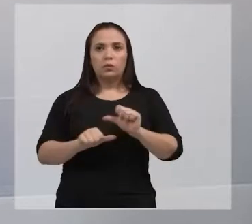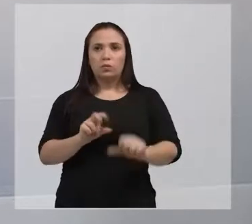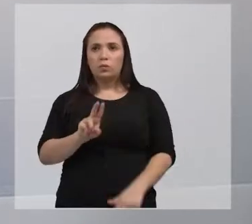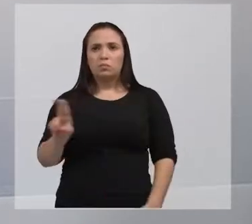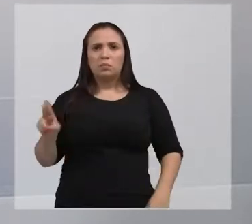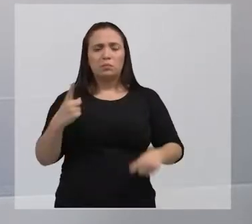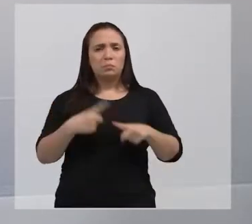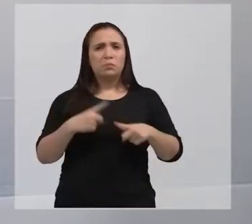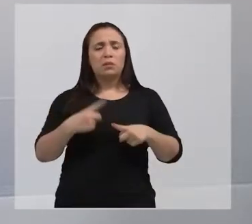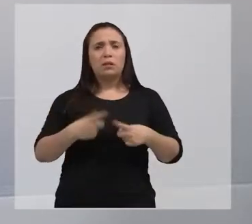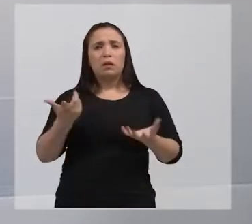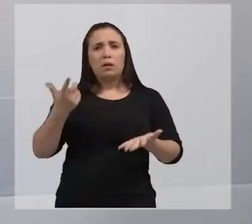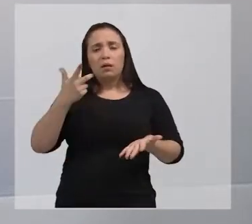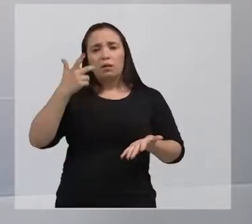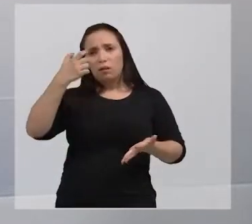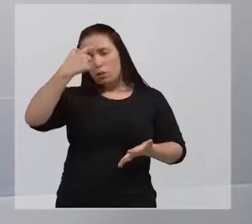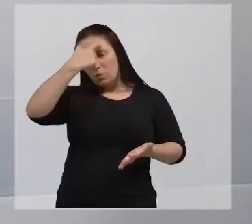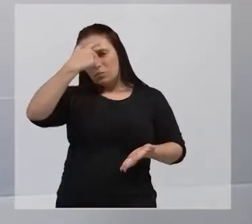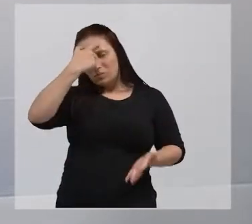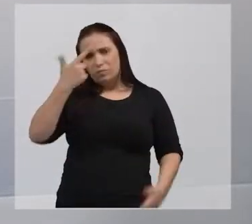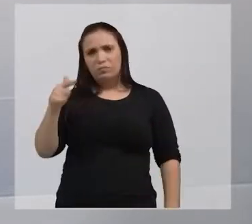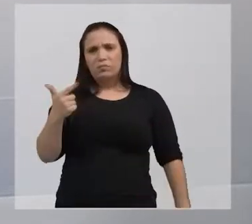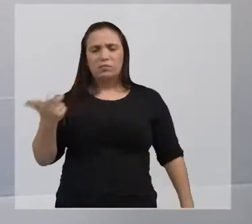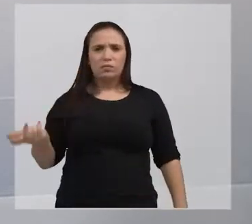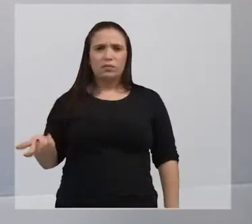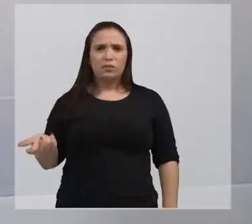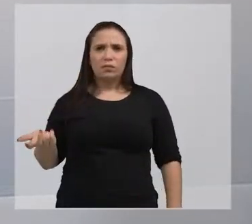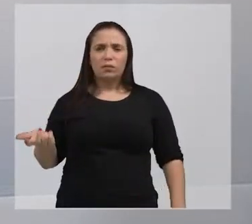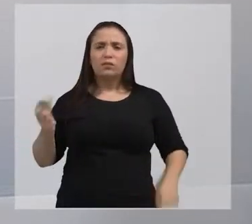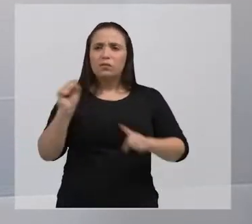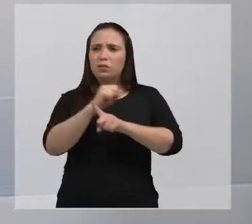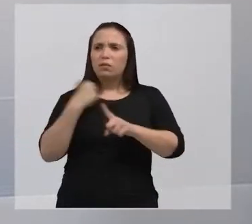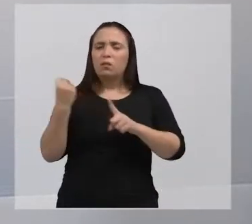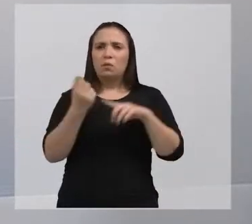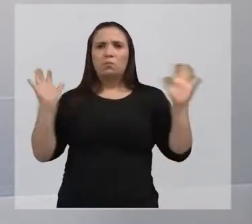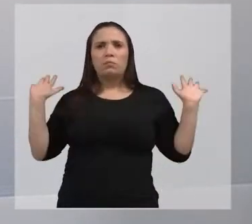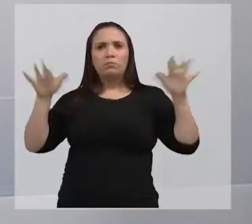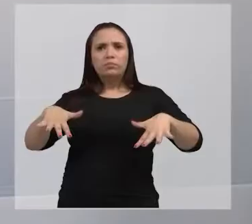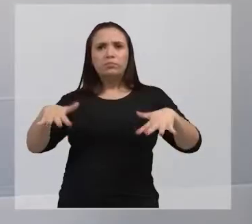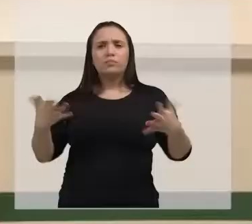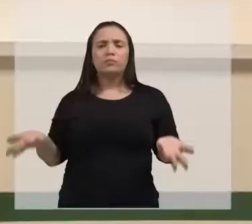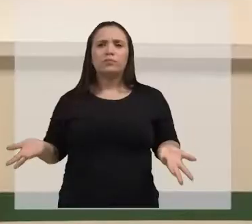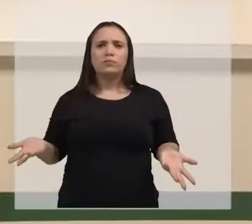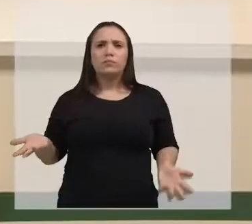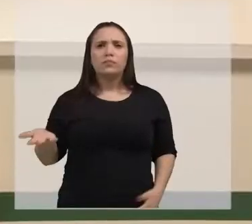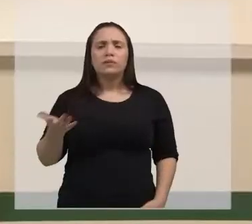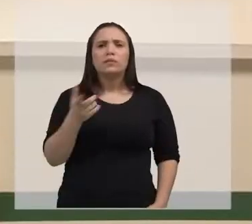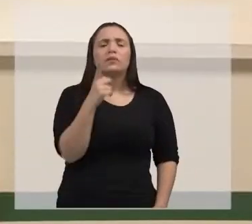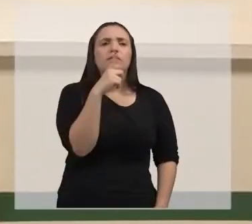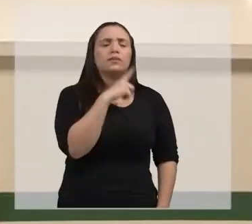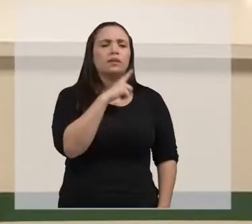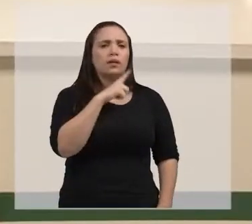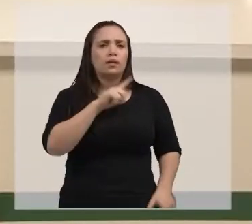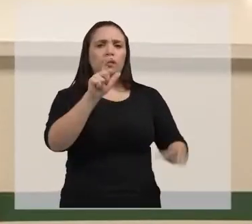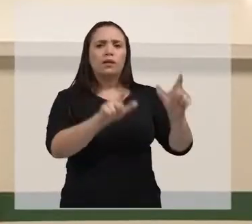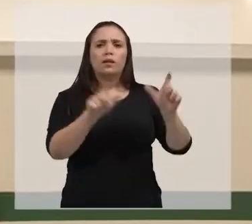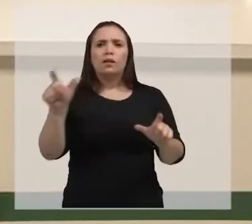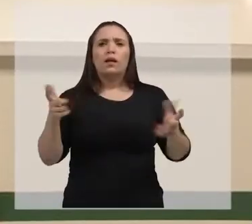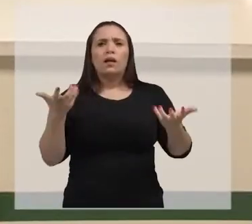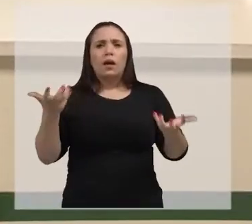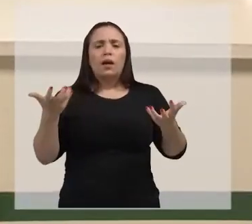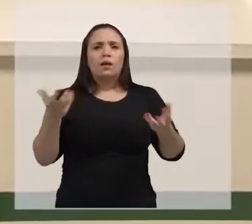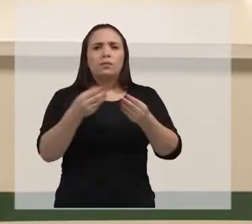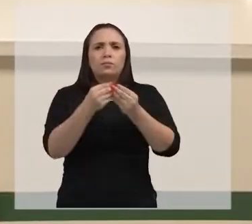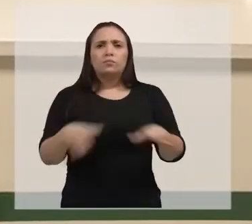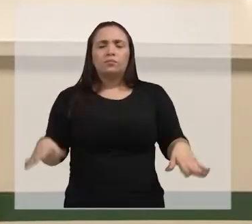não tem lógica. E ele tem razão. A opinião pública hoje... Eu fico perguntando, Luiz, o que é que tem na cabeça desses caras? Aonde eles querem levar esse